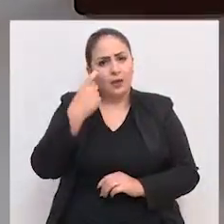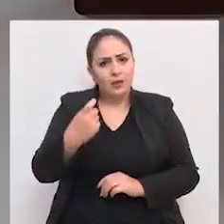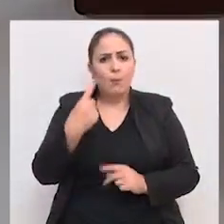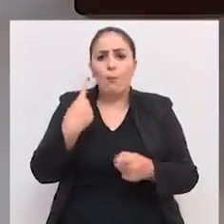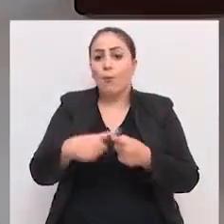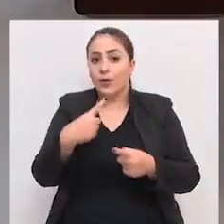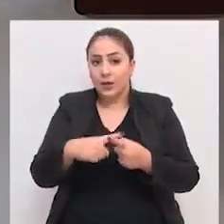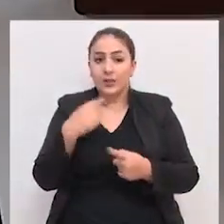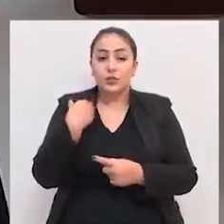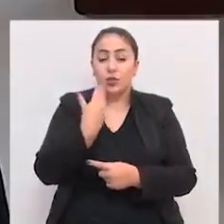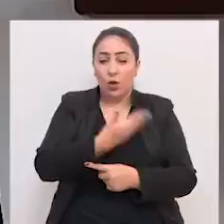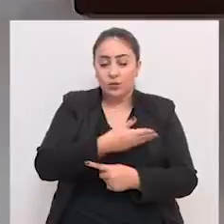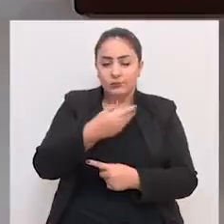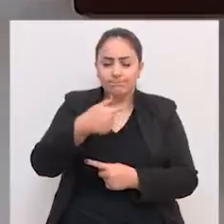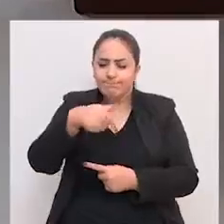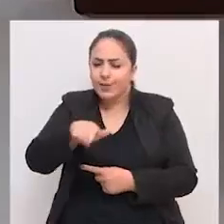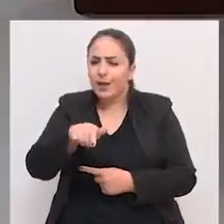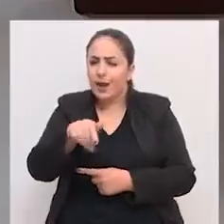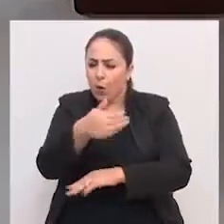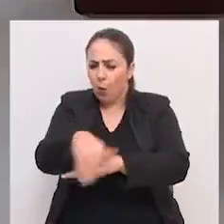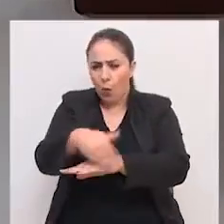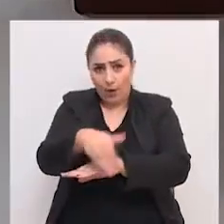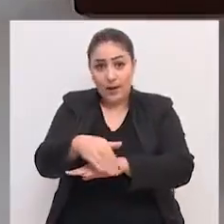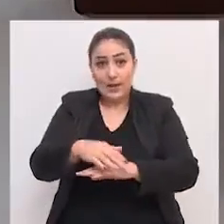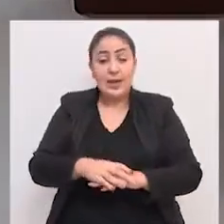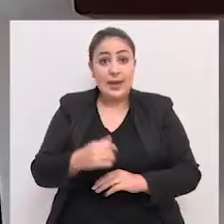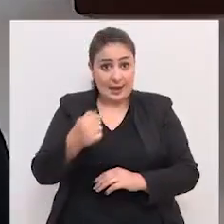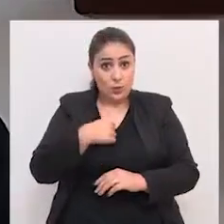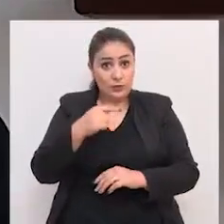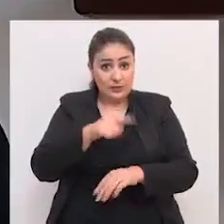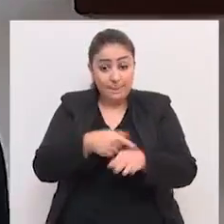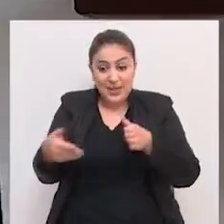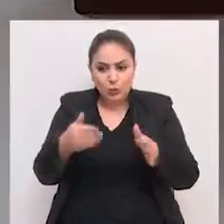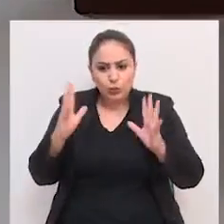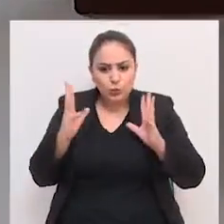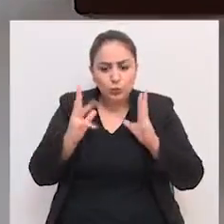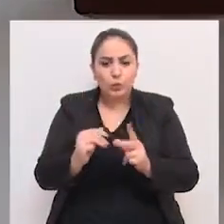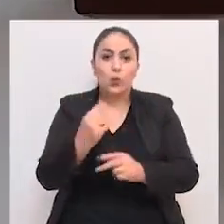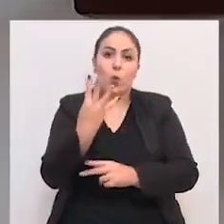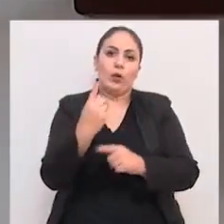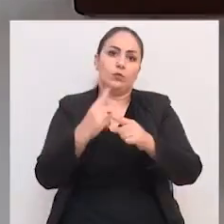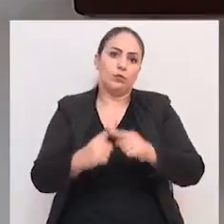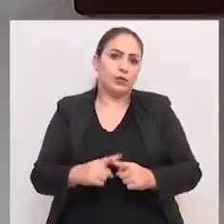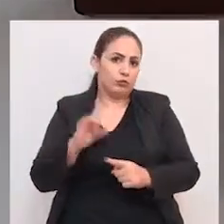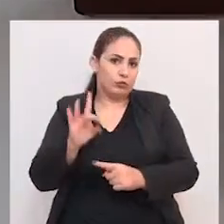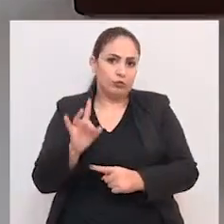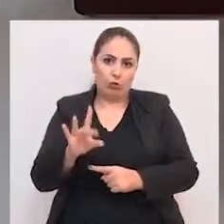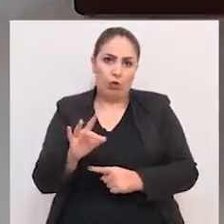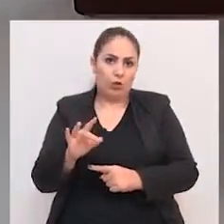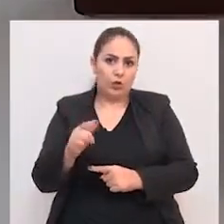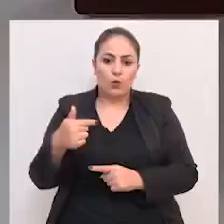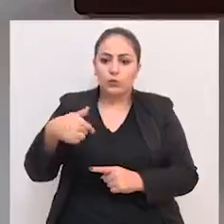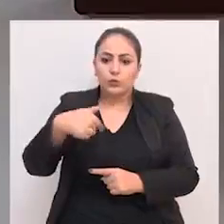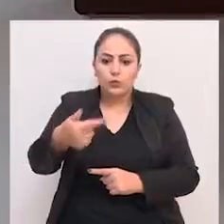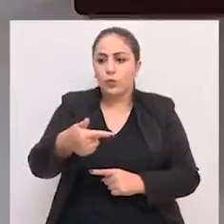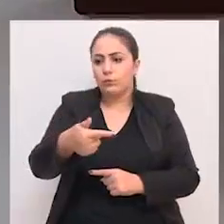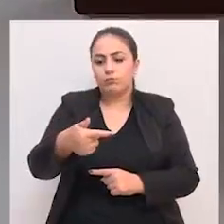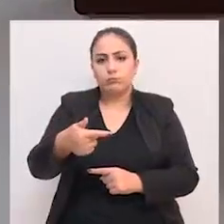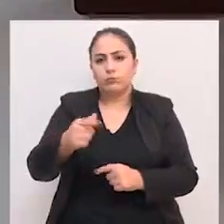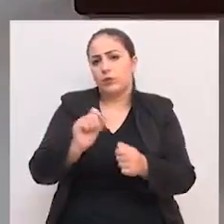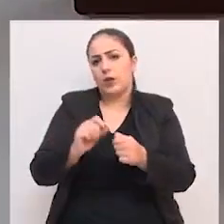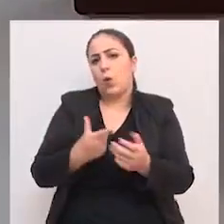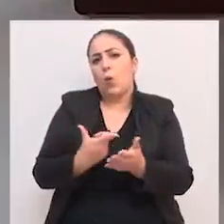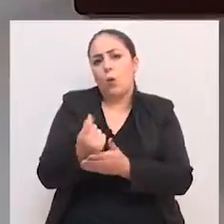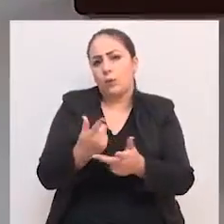É interessante porque a gente sai na rua, e eu saí nesse tempo todo, eu saí 4 vezes só para fazer as minhas